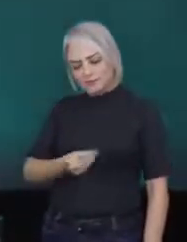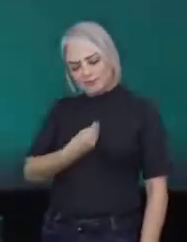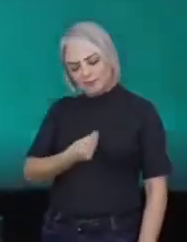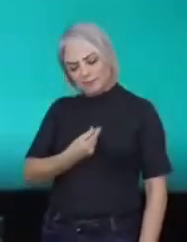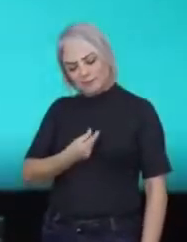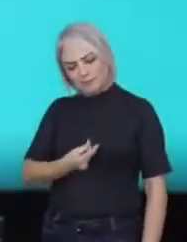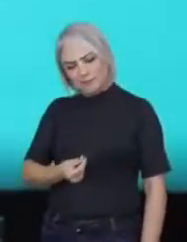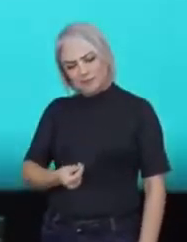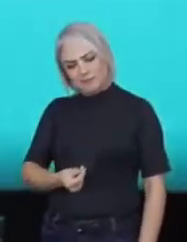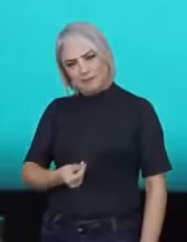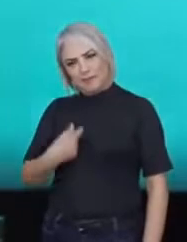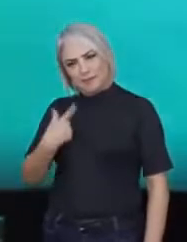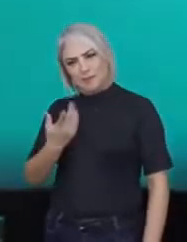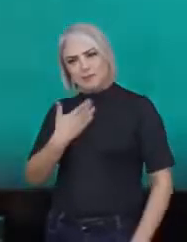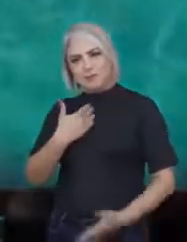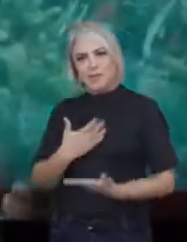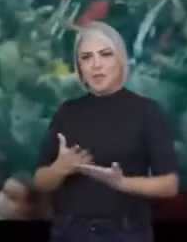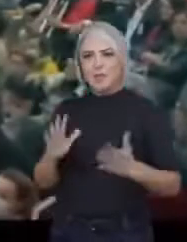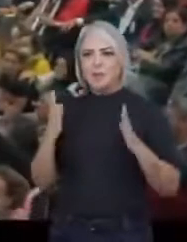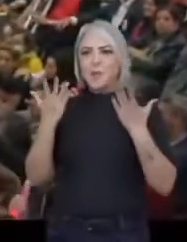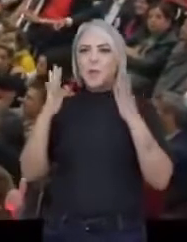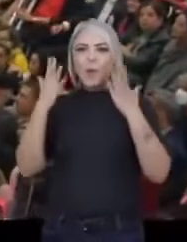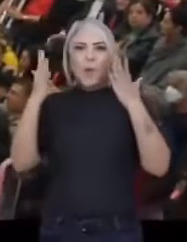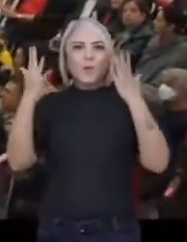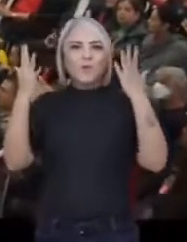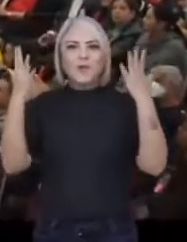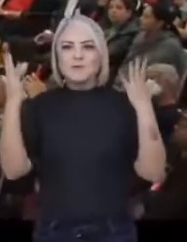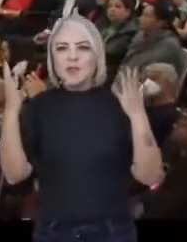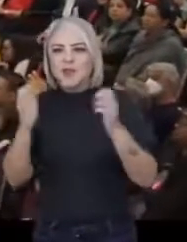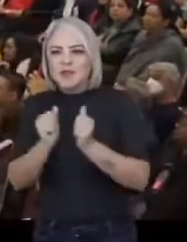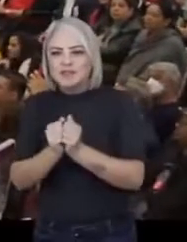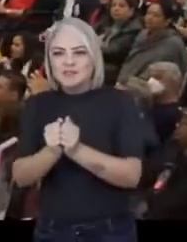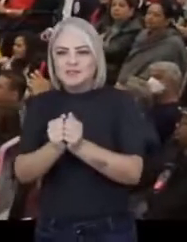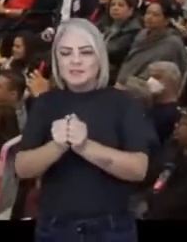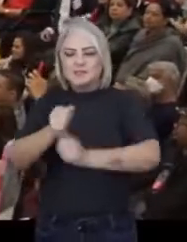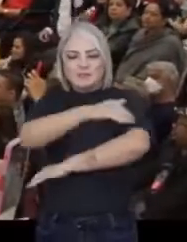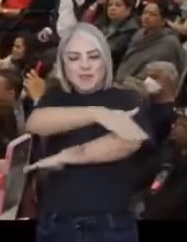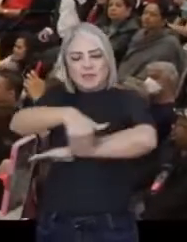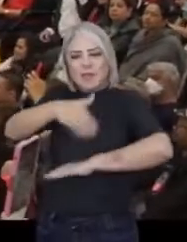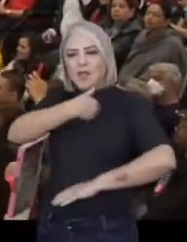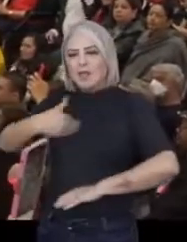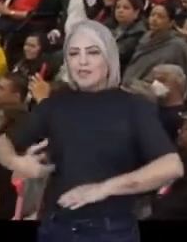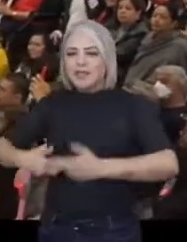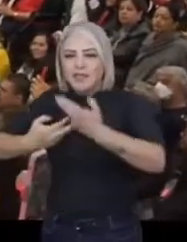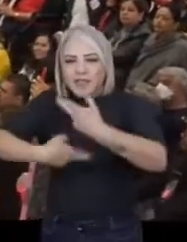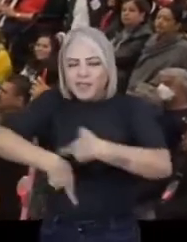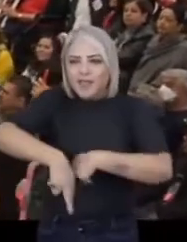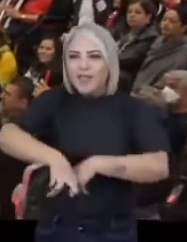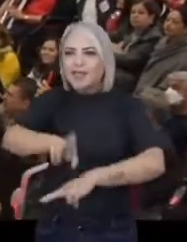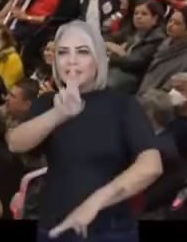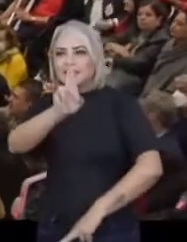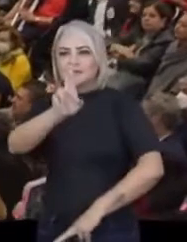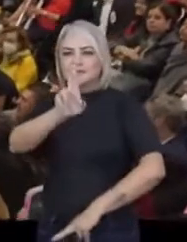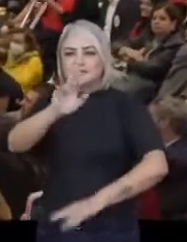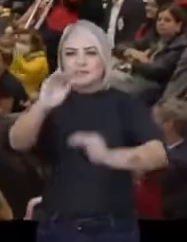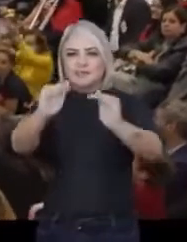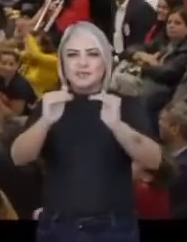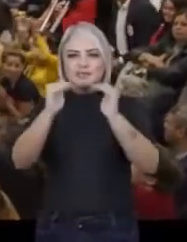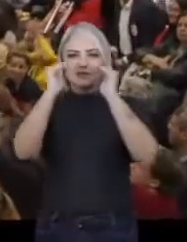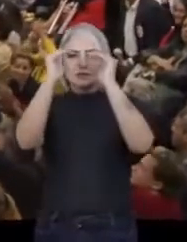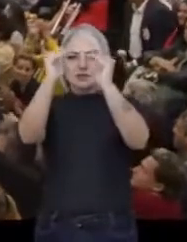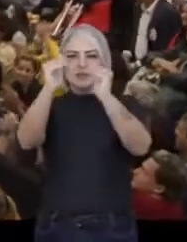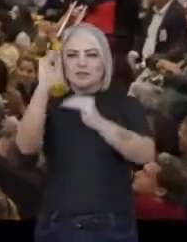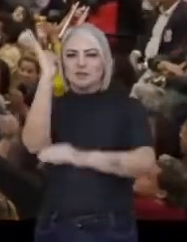gente comemorar junto numa praça pública a recuperação da soberania brasileira,